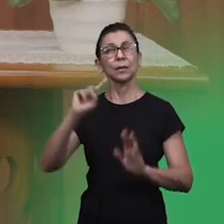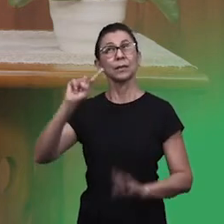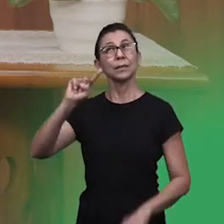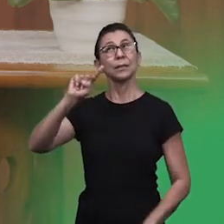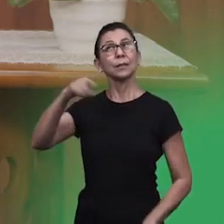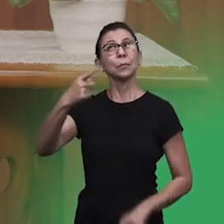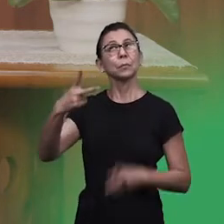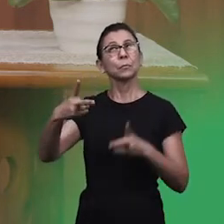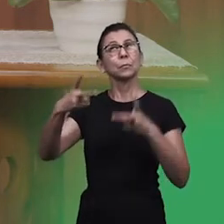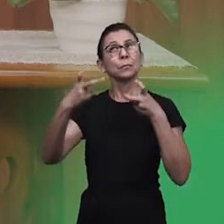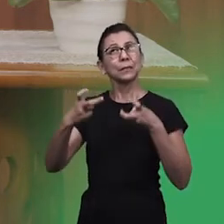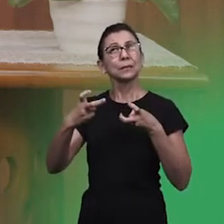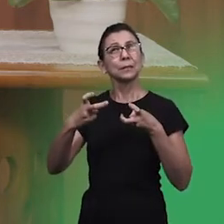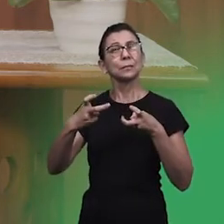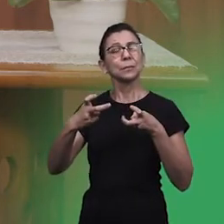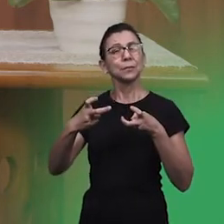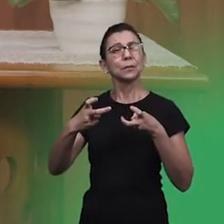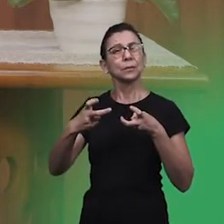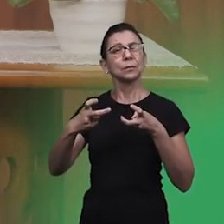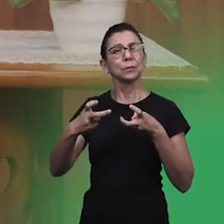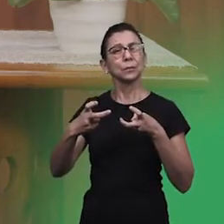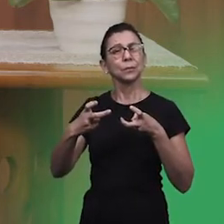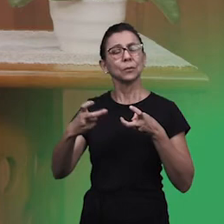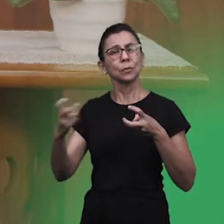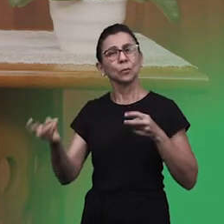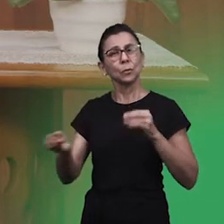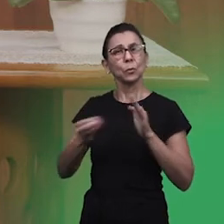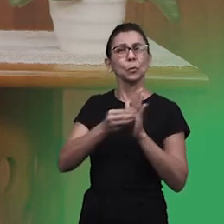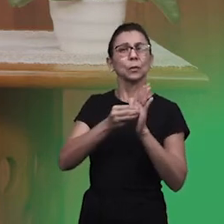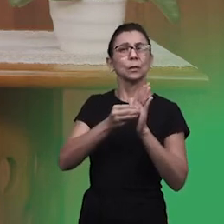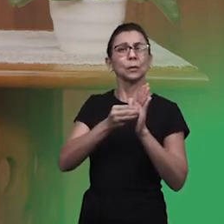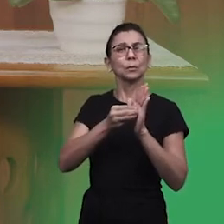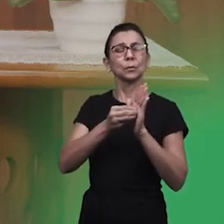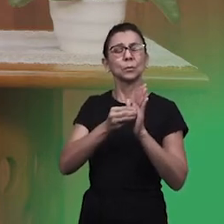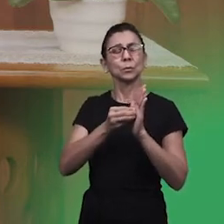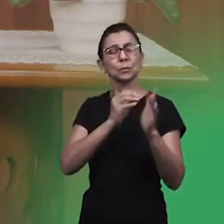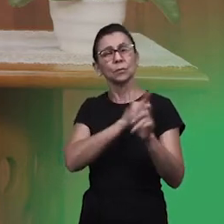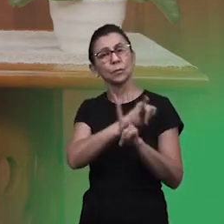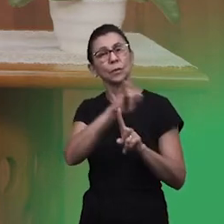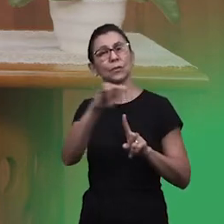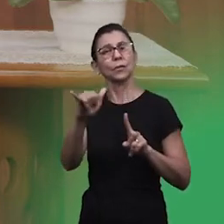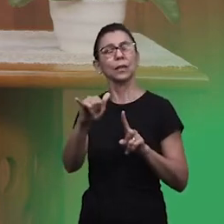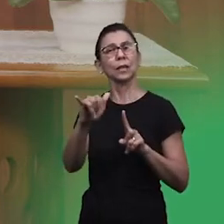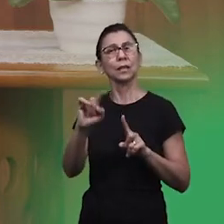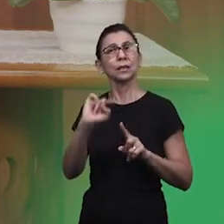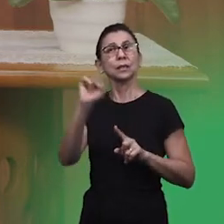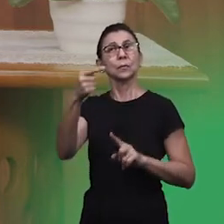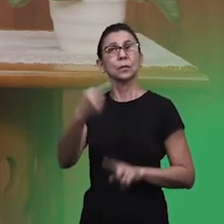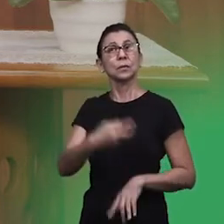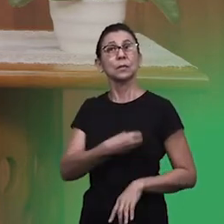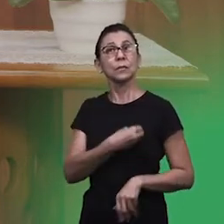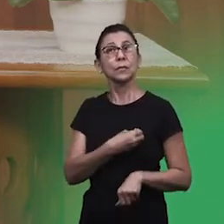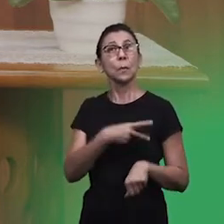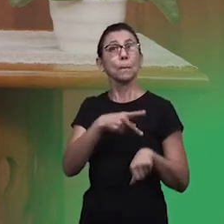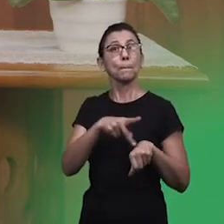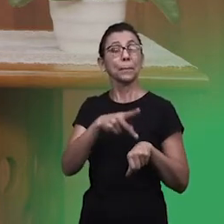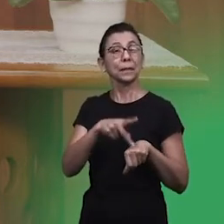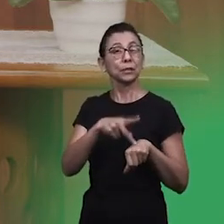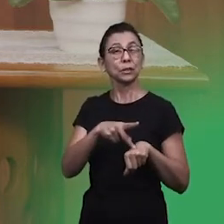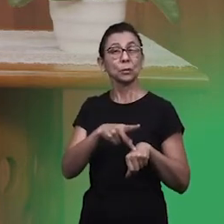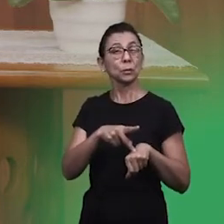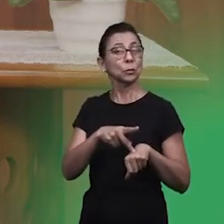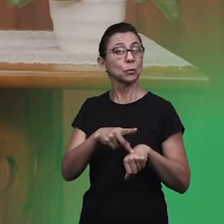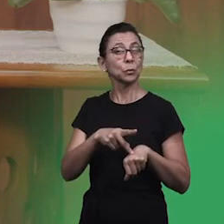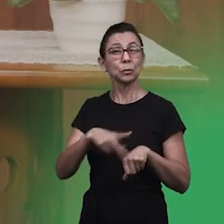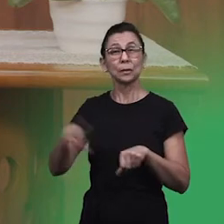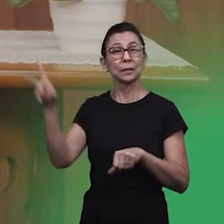percebeu todo um conteúdo profético, depois que se entendeu depois que se viveu toda esta